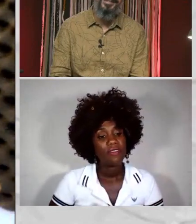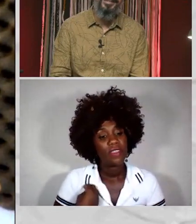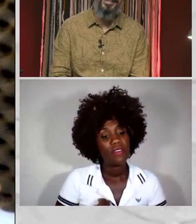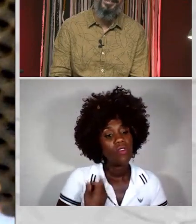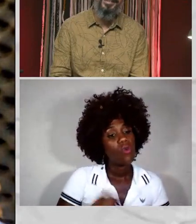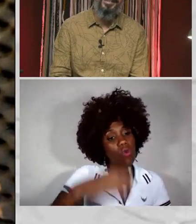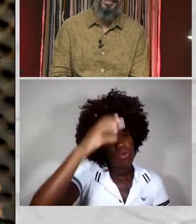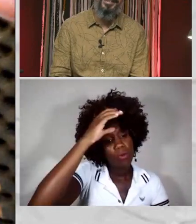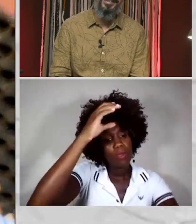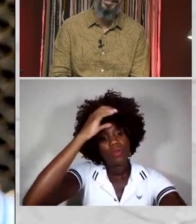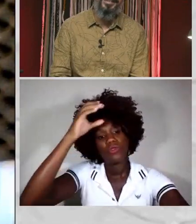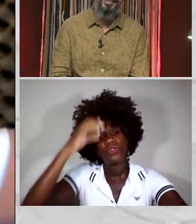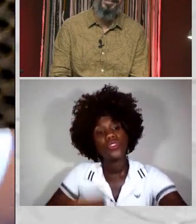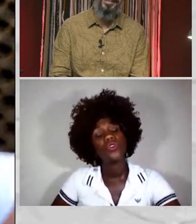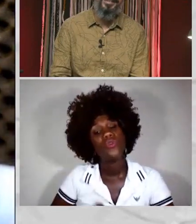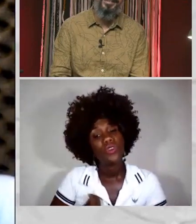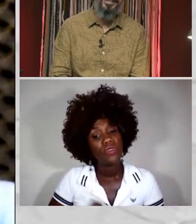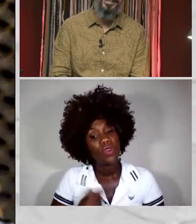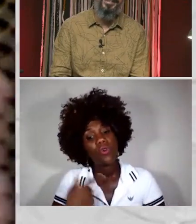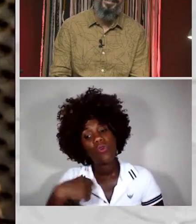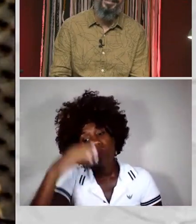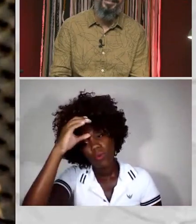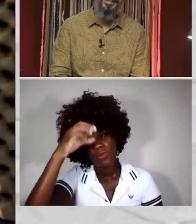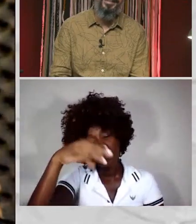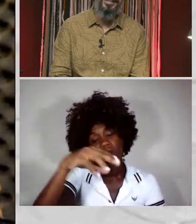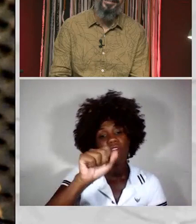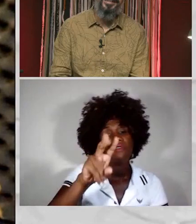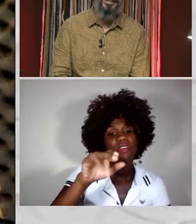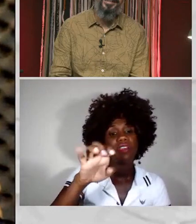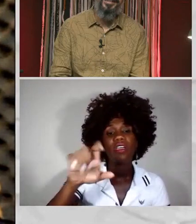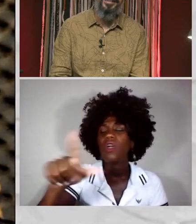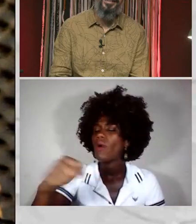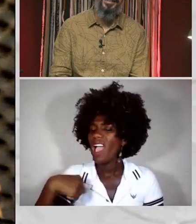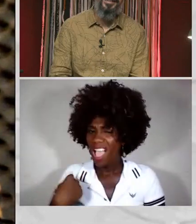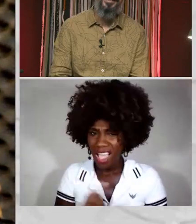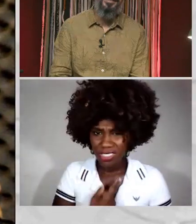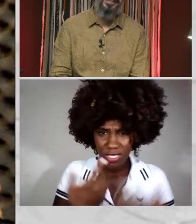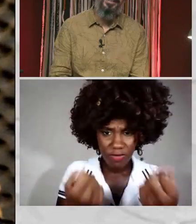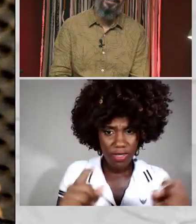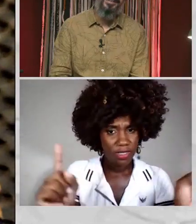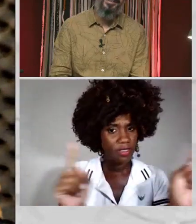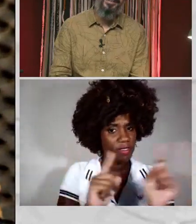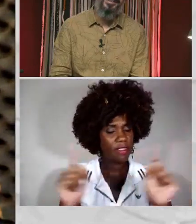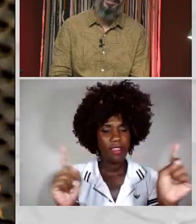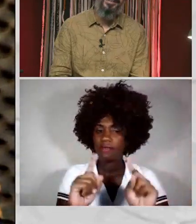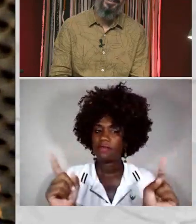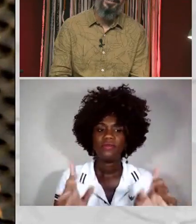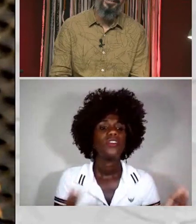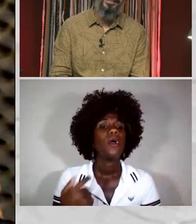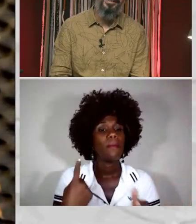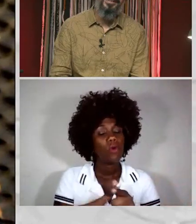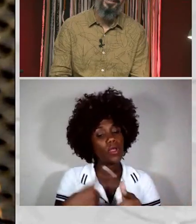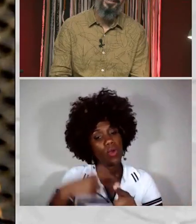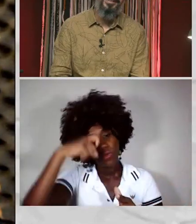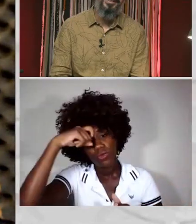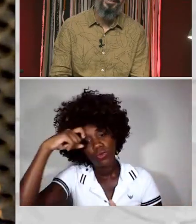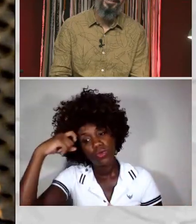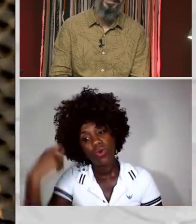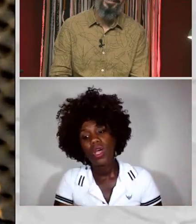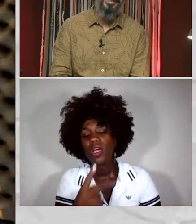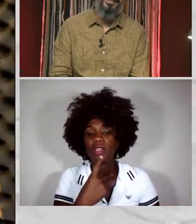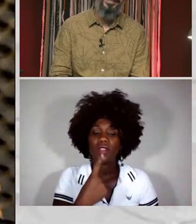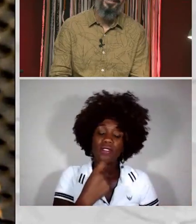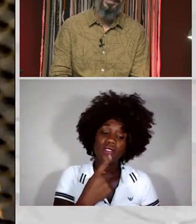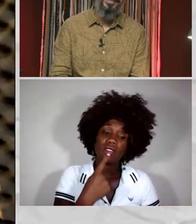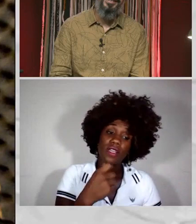Lazo passou, o que meu tio Maviael passou, nós não iremos passar, com certeza, porque o suor e o sangue que a gente